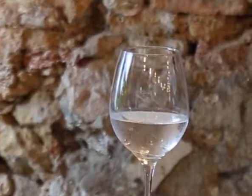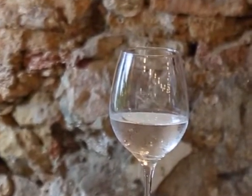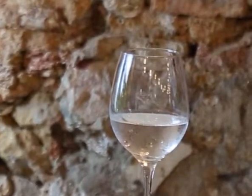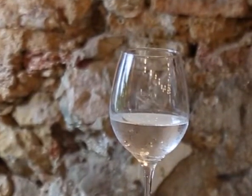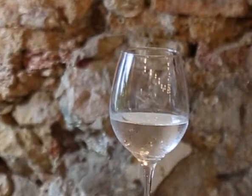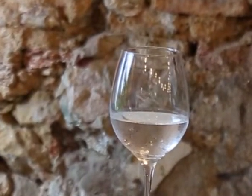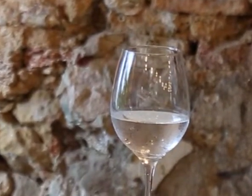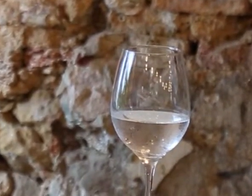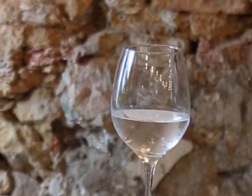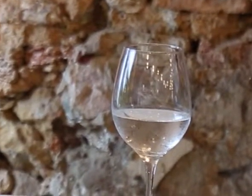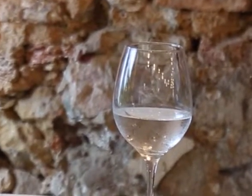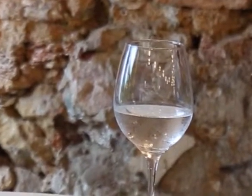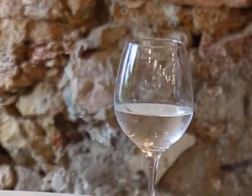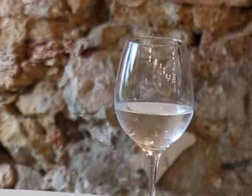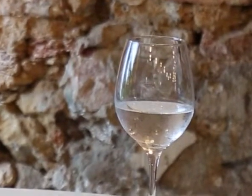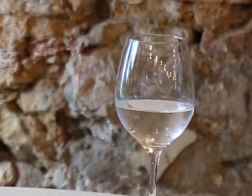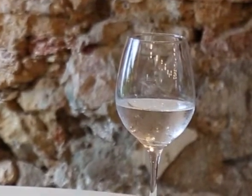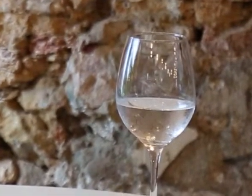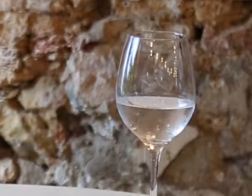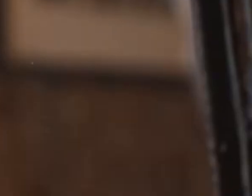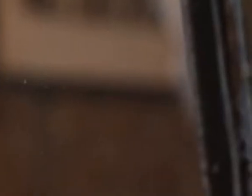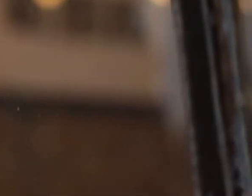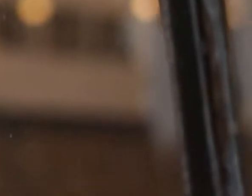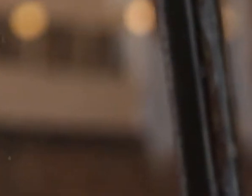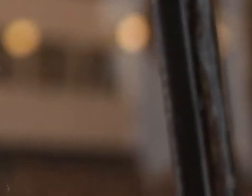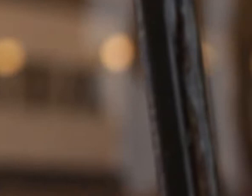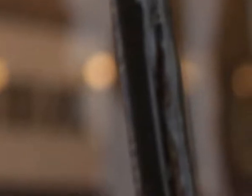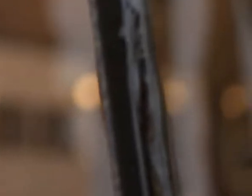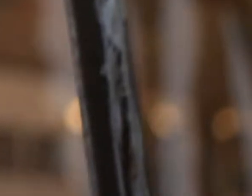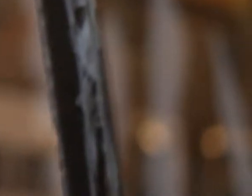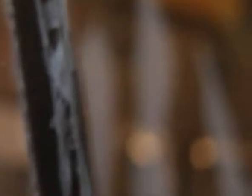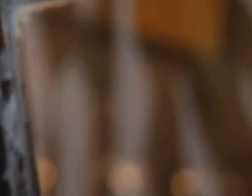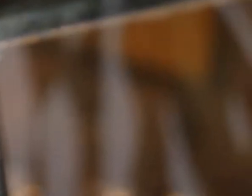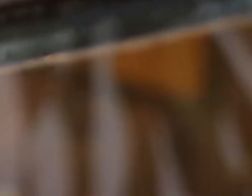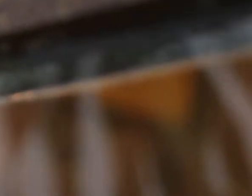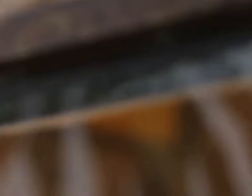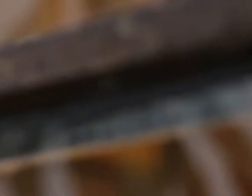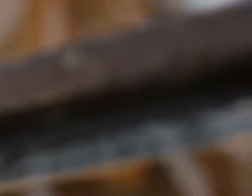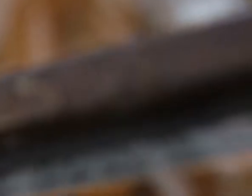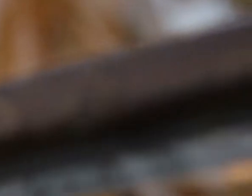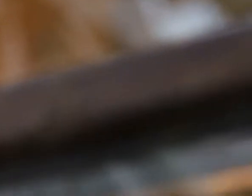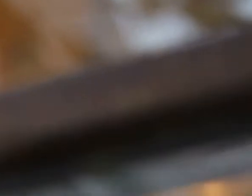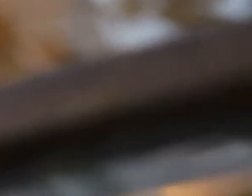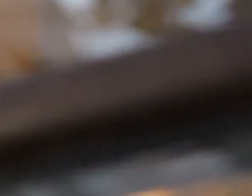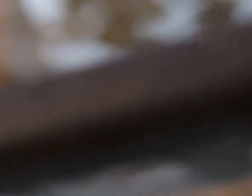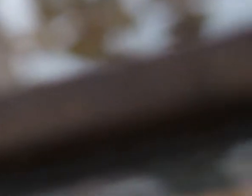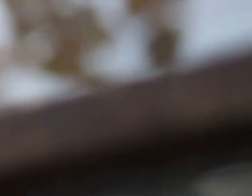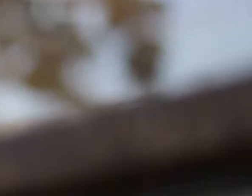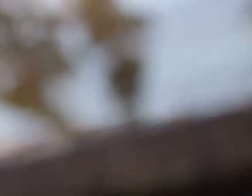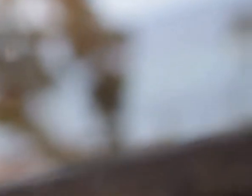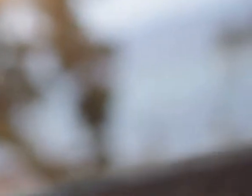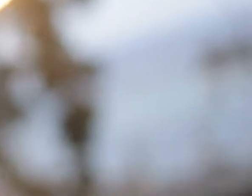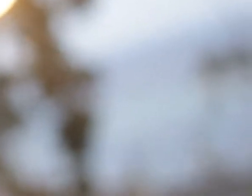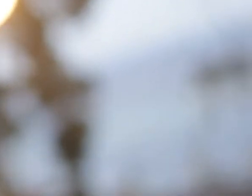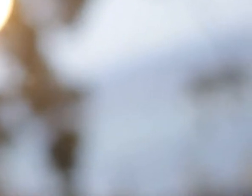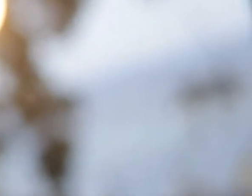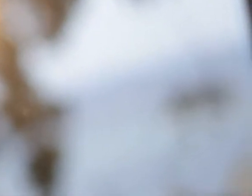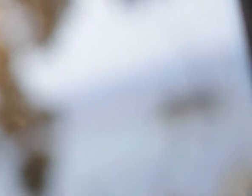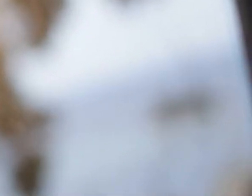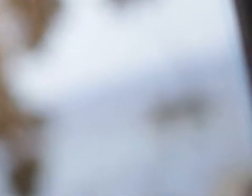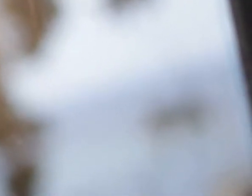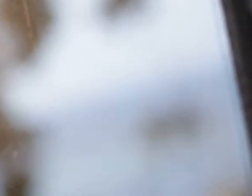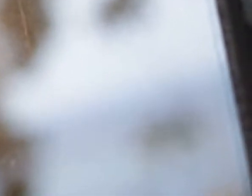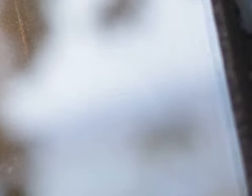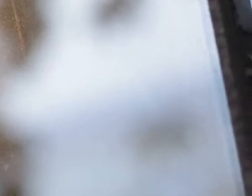Eperinlodé, Onipapo, Eperinlodé, Onissambo, Eperinlodé,